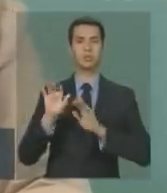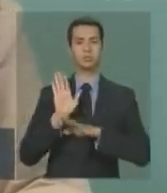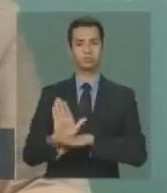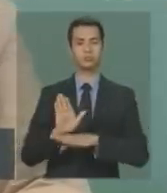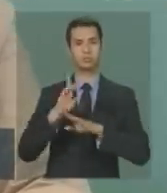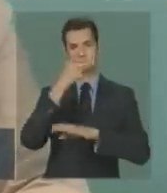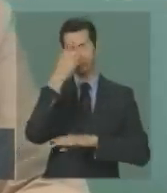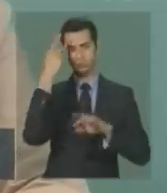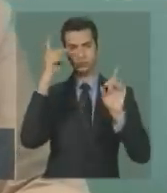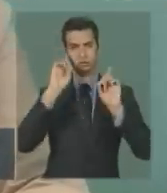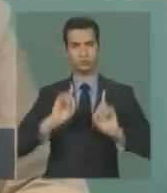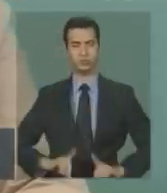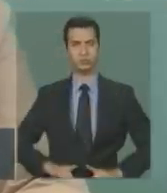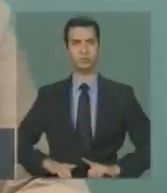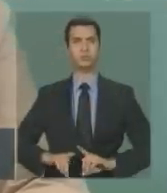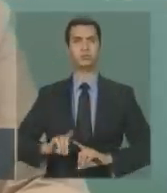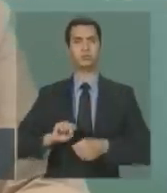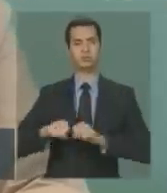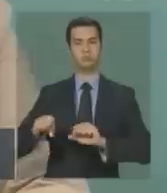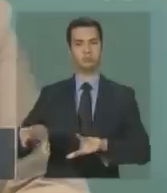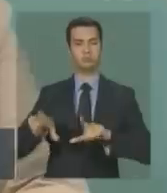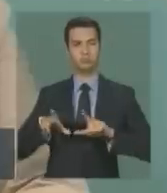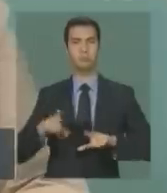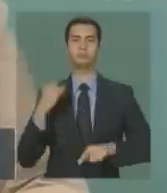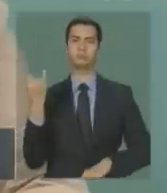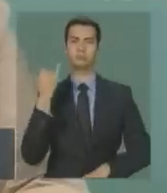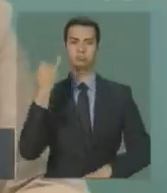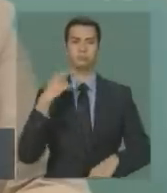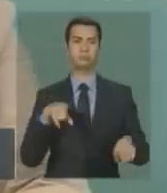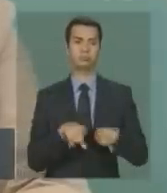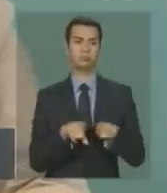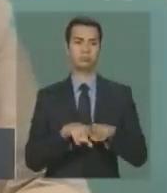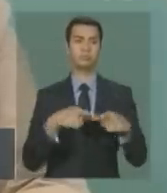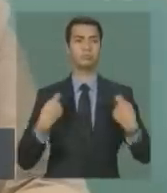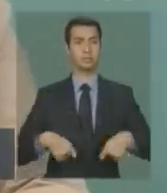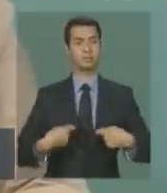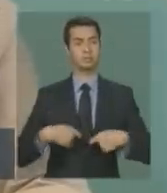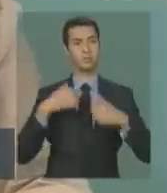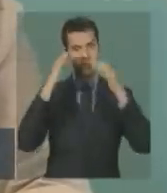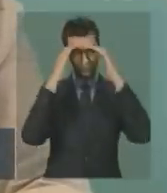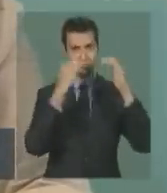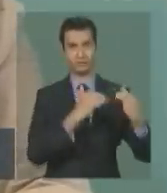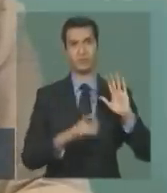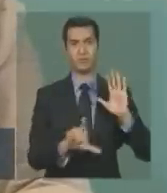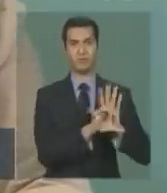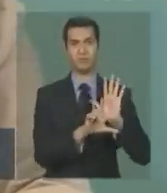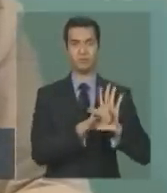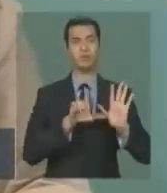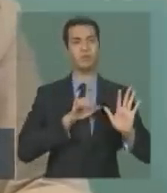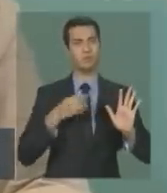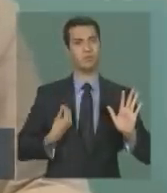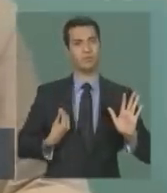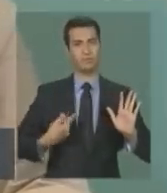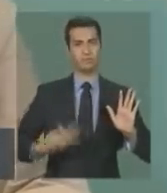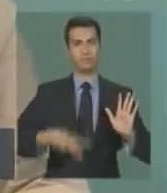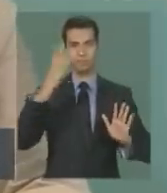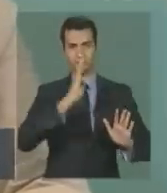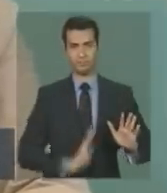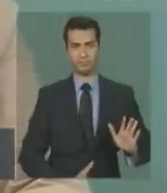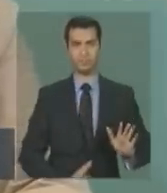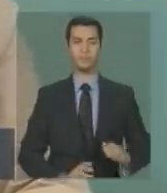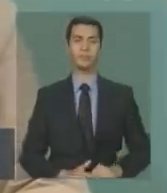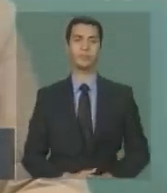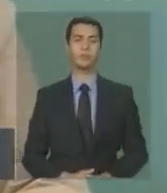à pessoas com deficiência é essencial até para cumprirmos a legislação que já está em vigor no Brasil há bastante